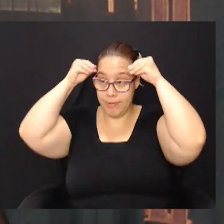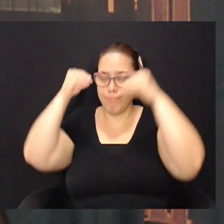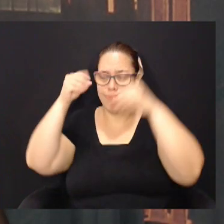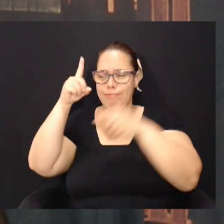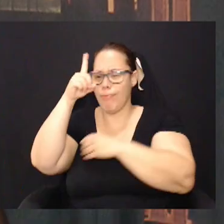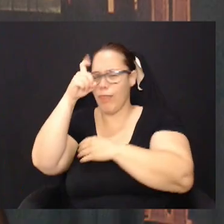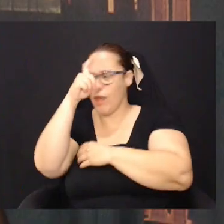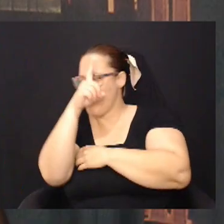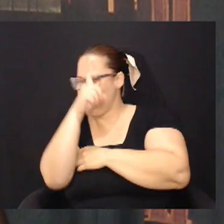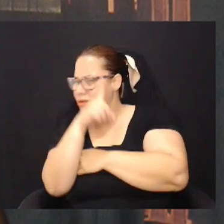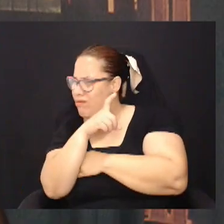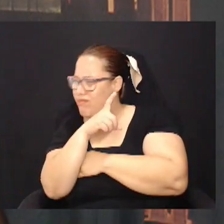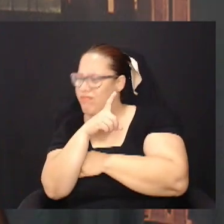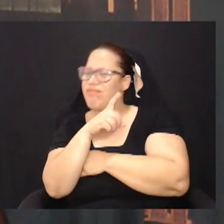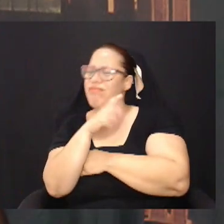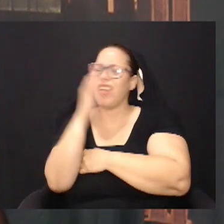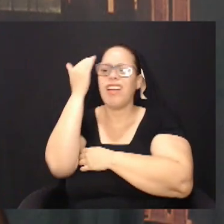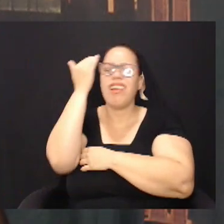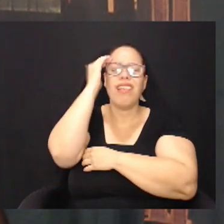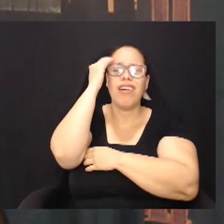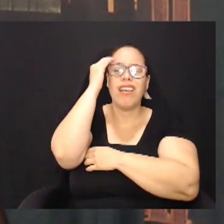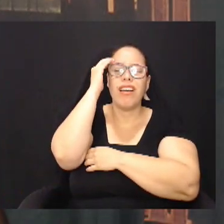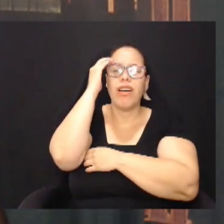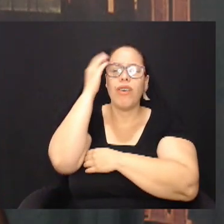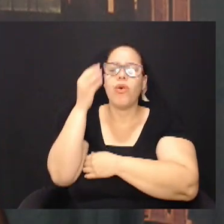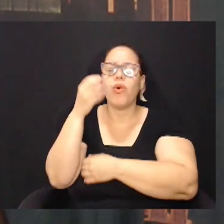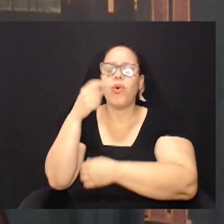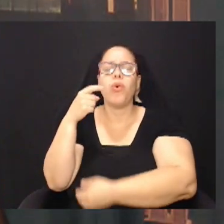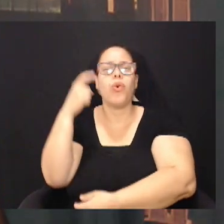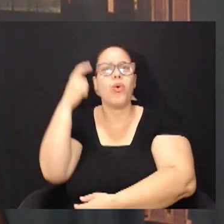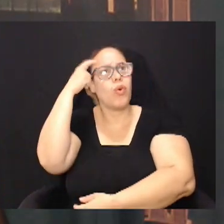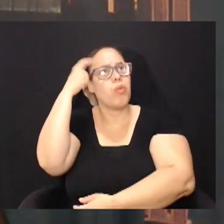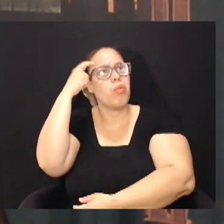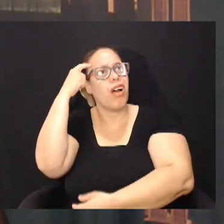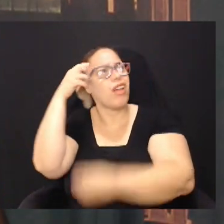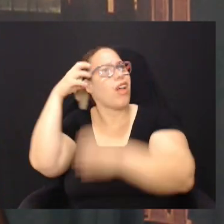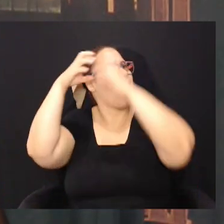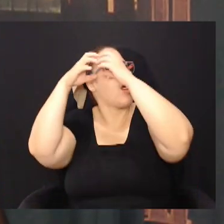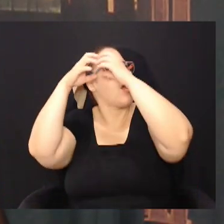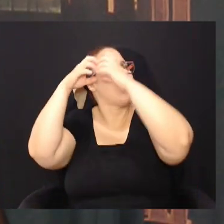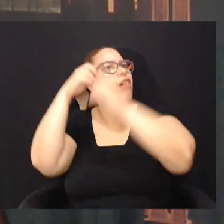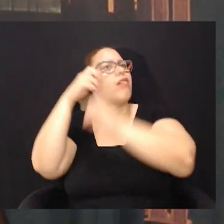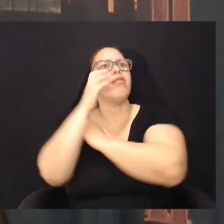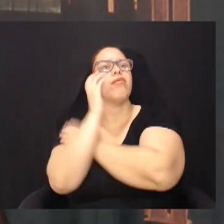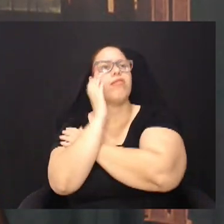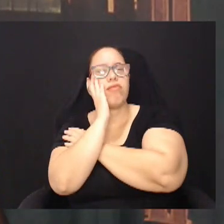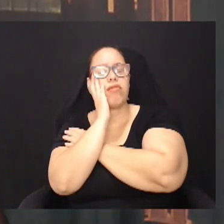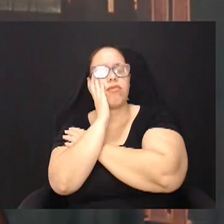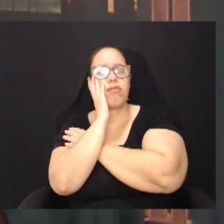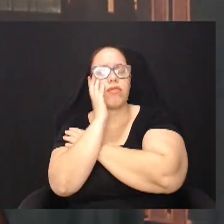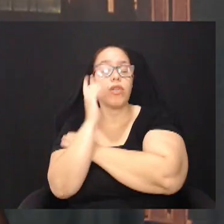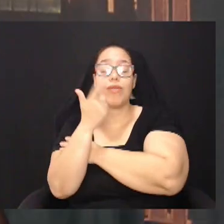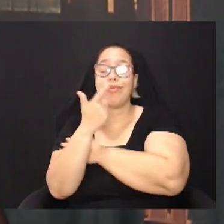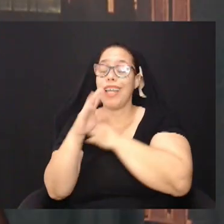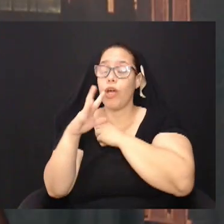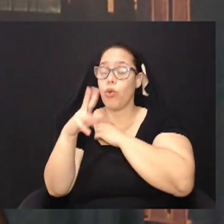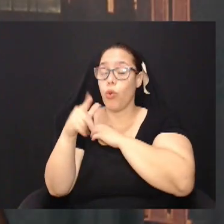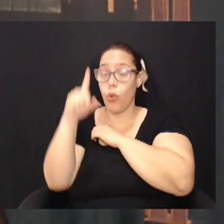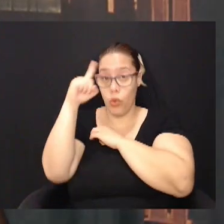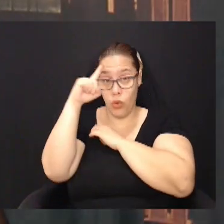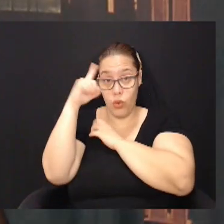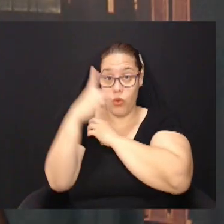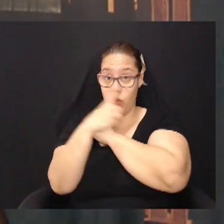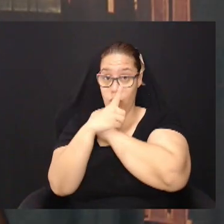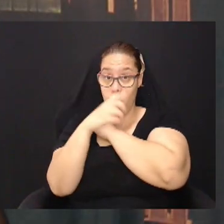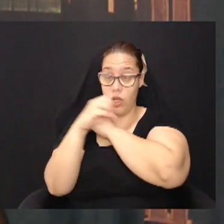Alzheimer entender o que passa na cabeça do paciente, porque ele não está todo o momento do dia 100% lúcido